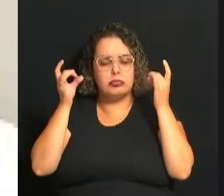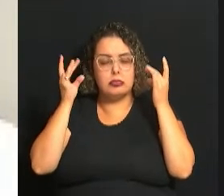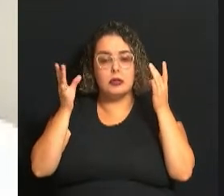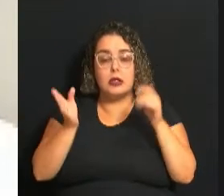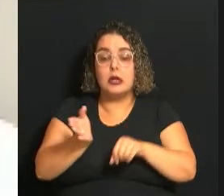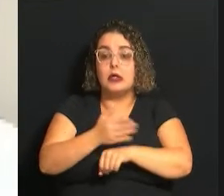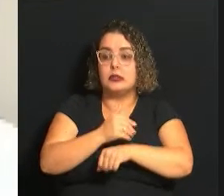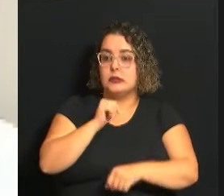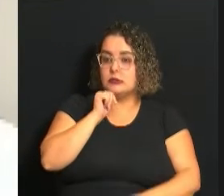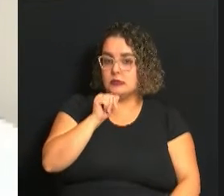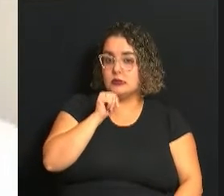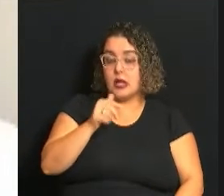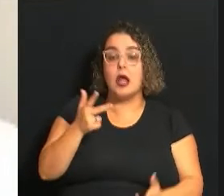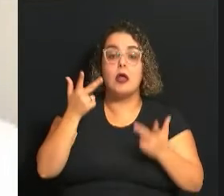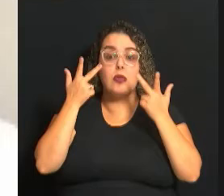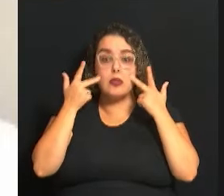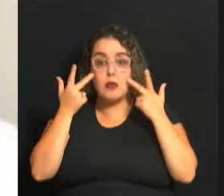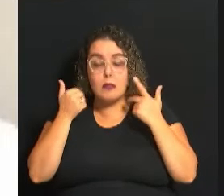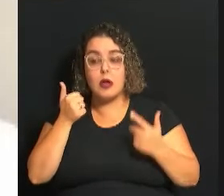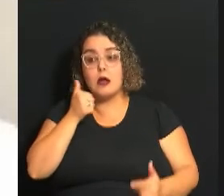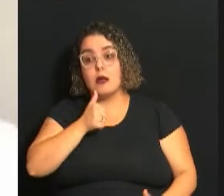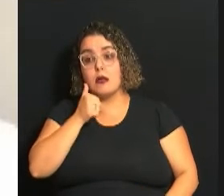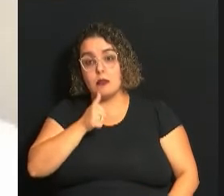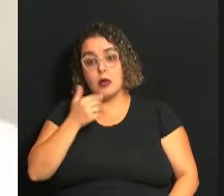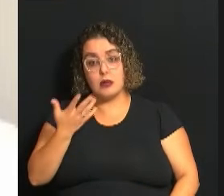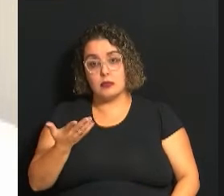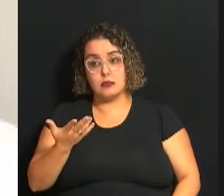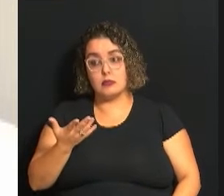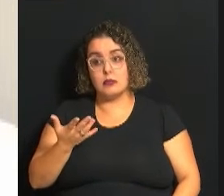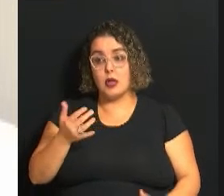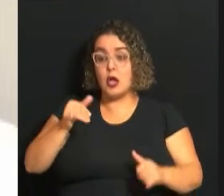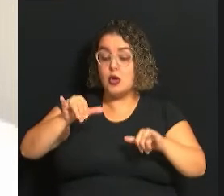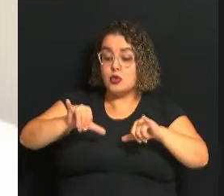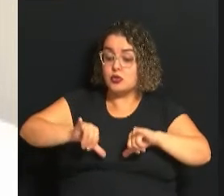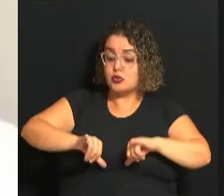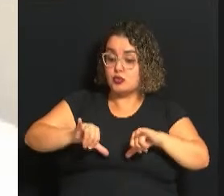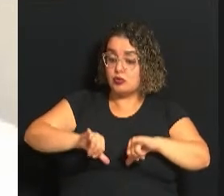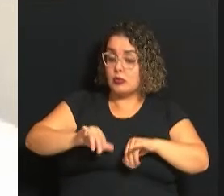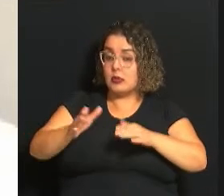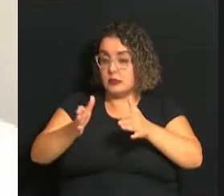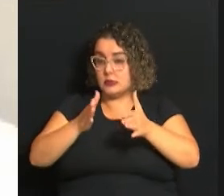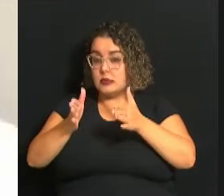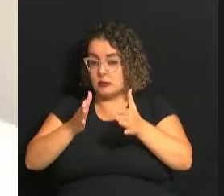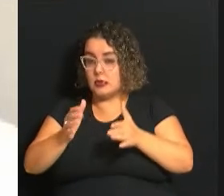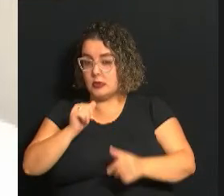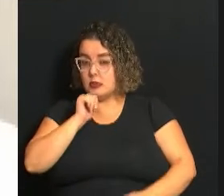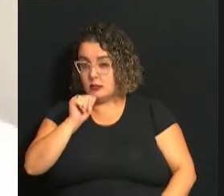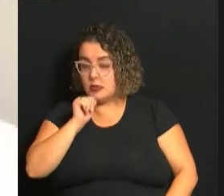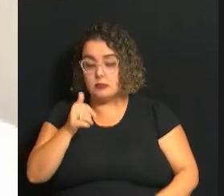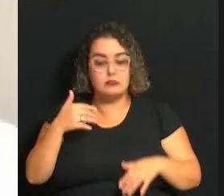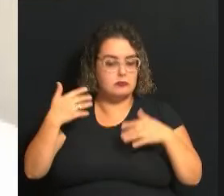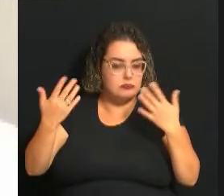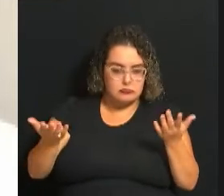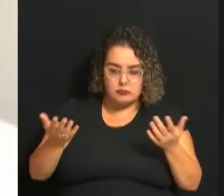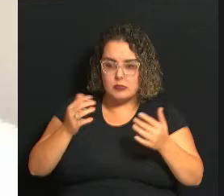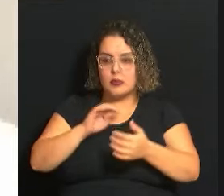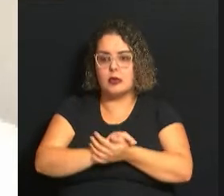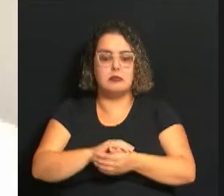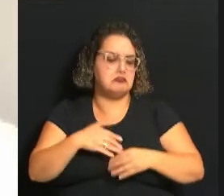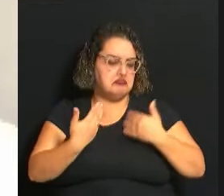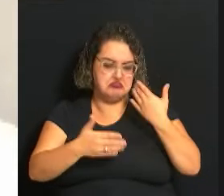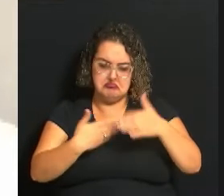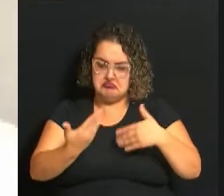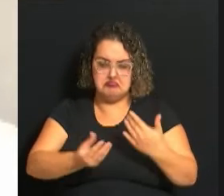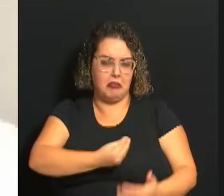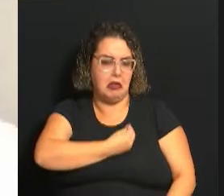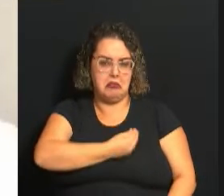Que é muito comum com as mulheres, né? A gente acaba sofrendo um pouquinho mais nessa etapa, né? E, enfim, fui tocando minha vida.